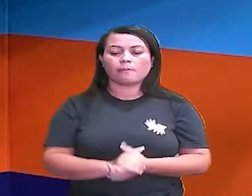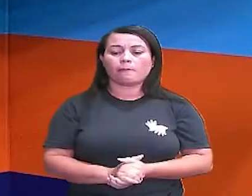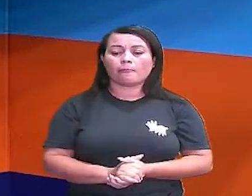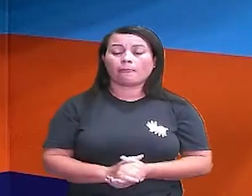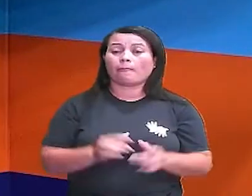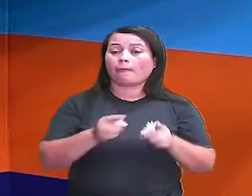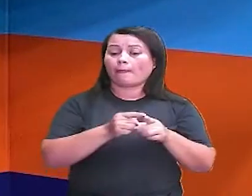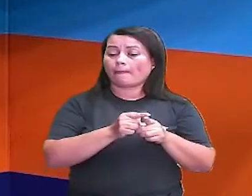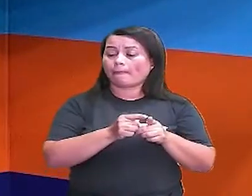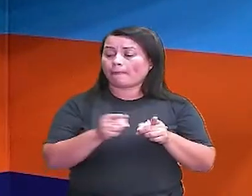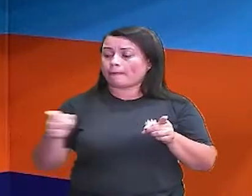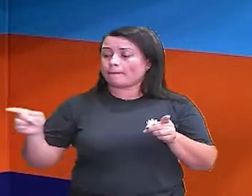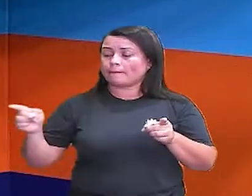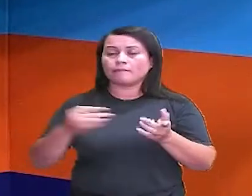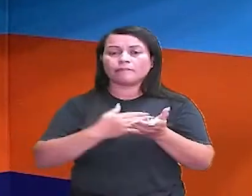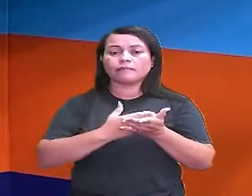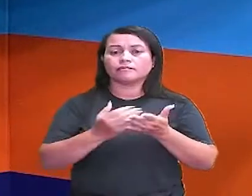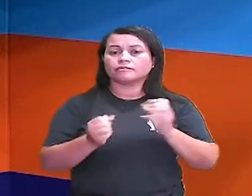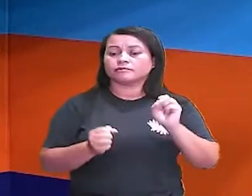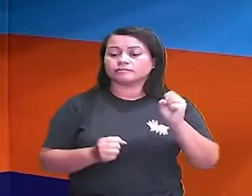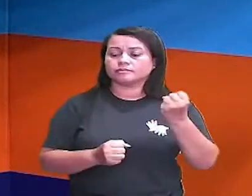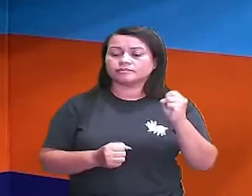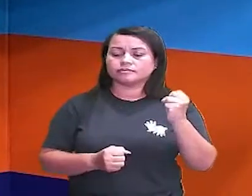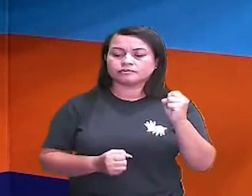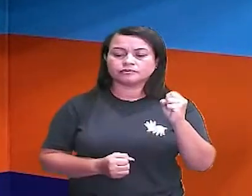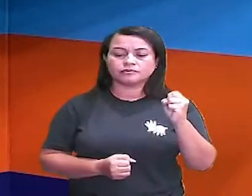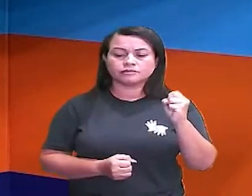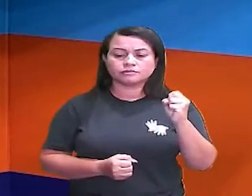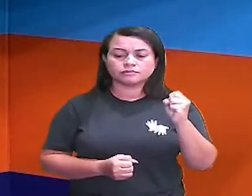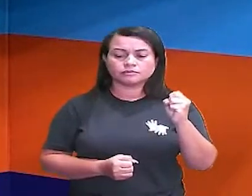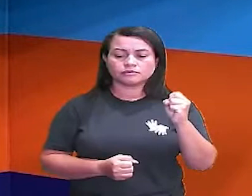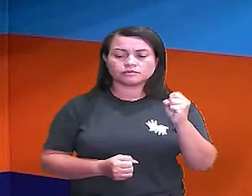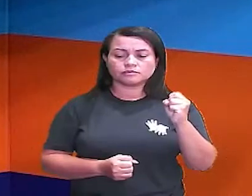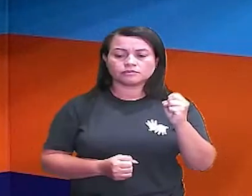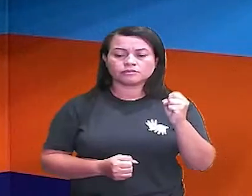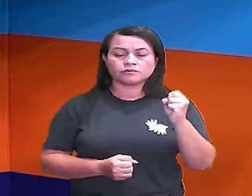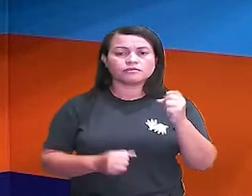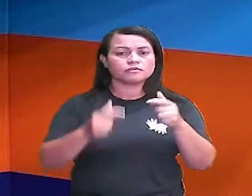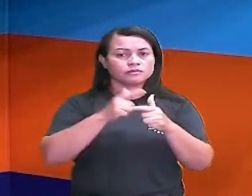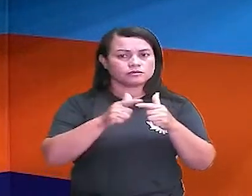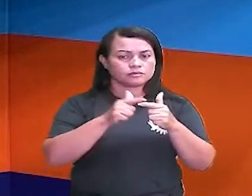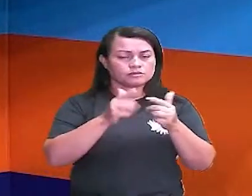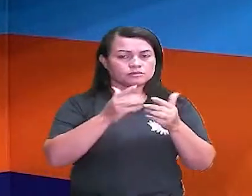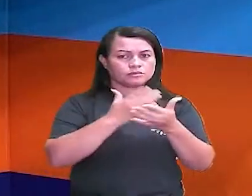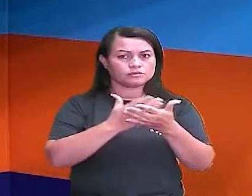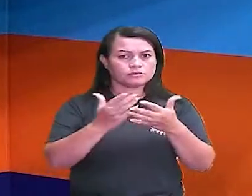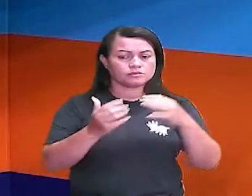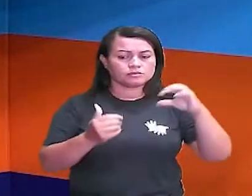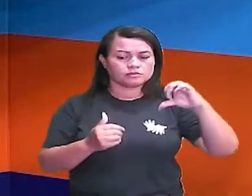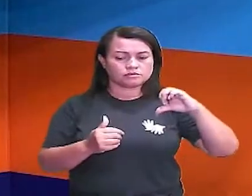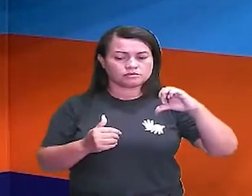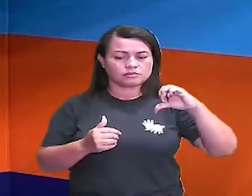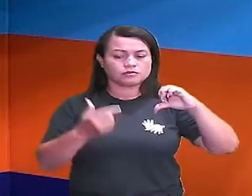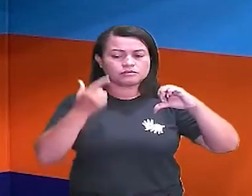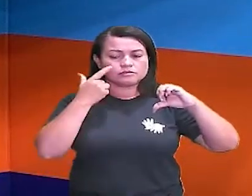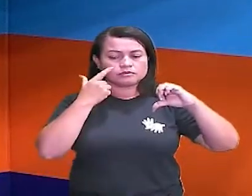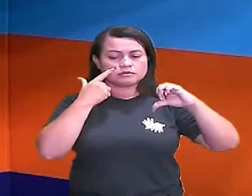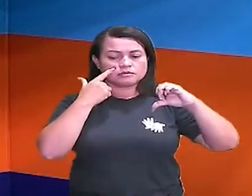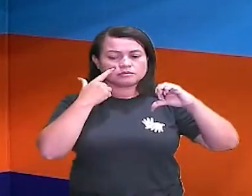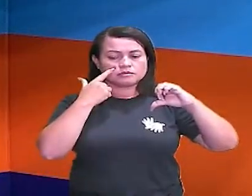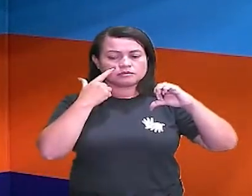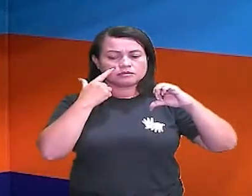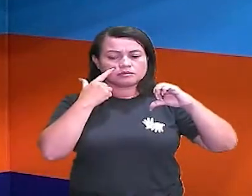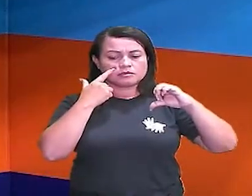ela começa do 8, tá? Porque o nosso probleminha vai começar do 9. Então, eu vou